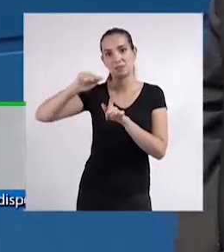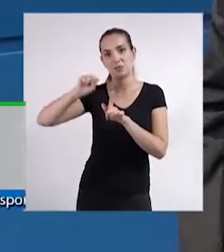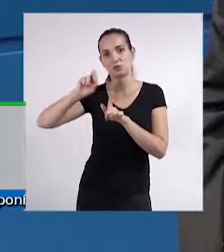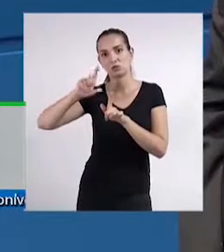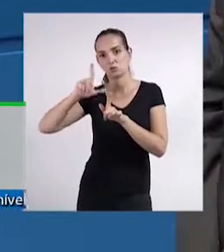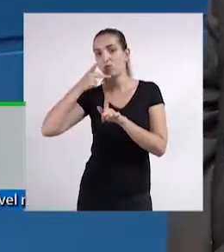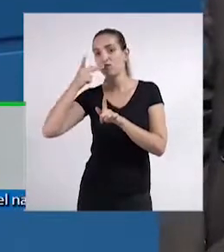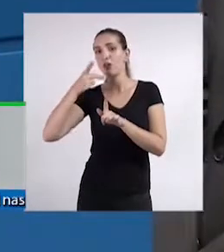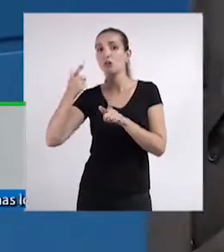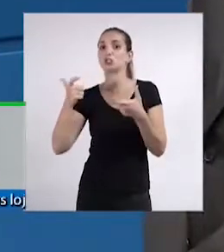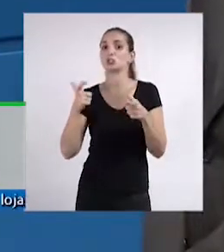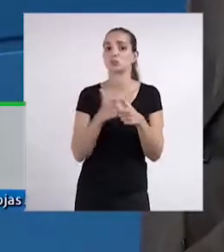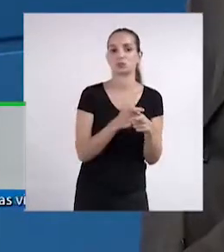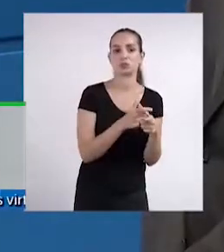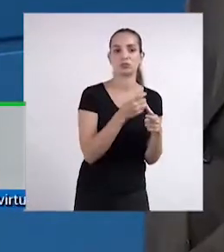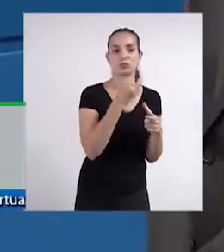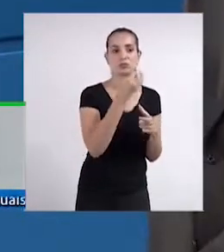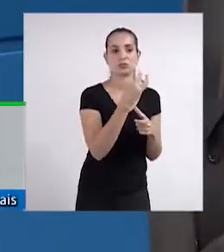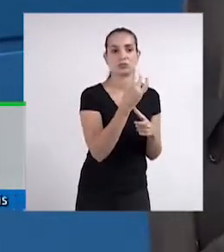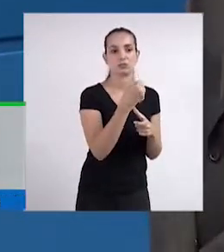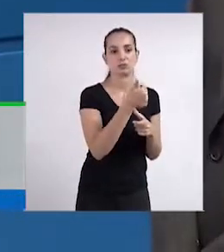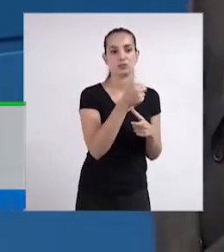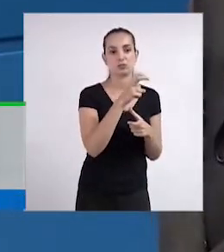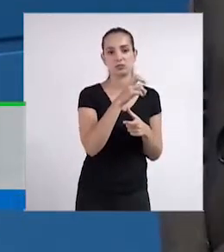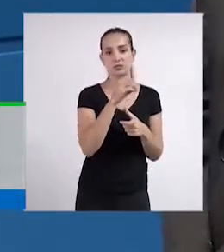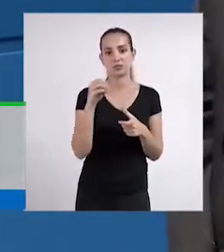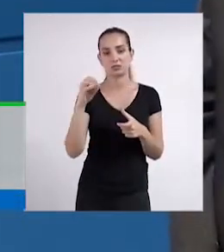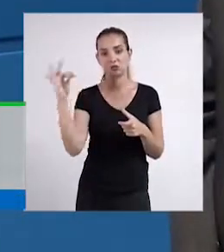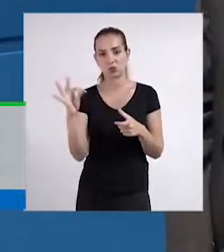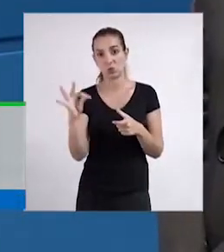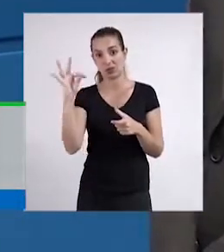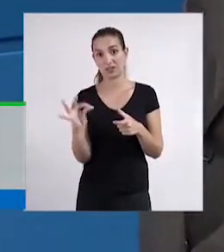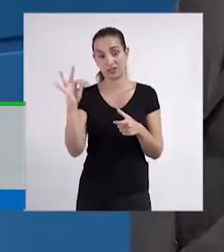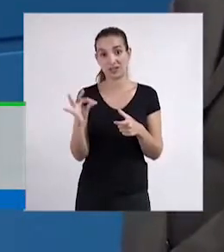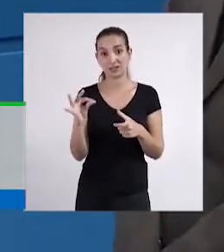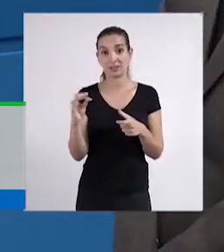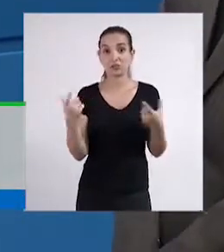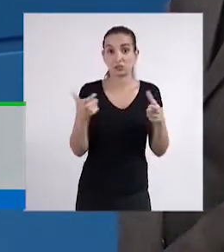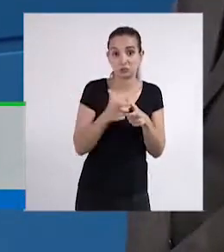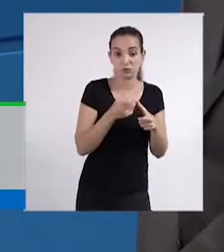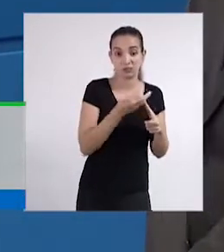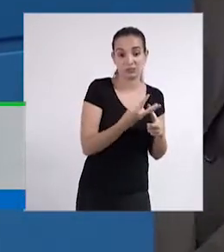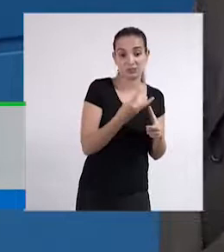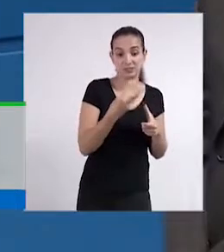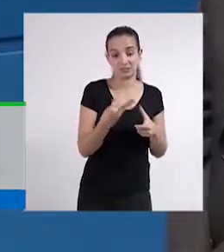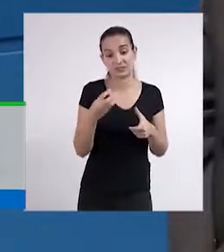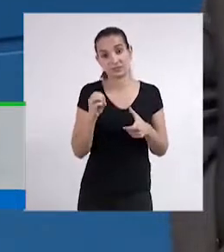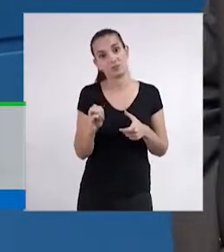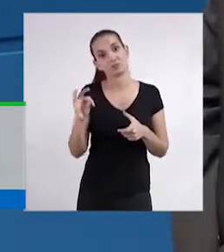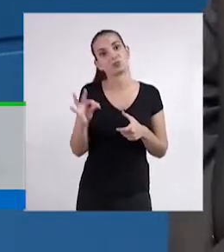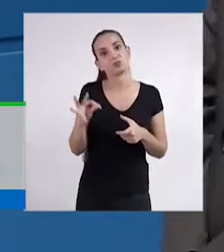1.500 toneladas para 330 toneladas ao ano. E o ponto do